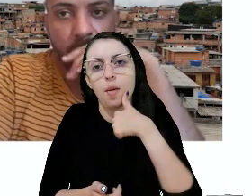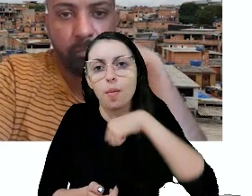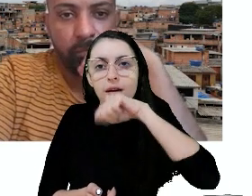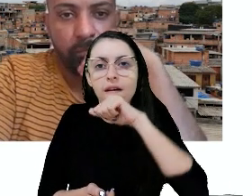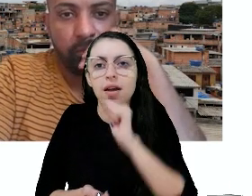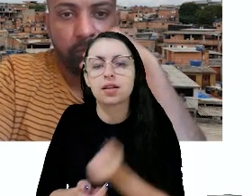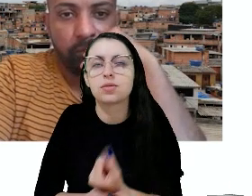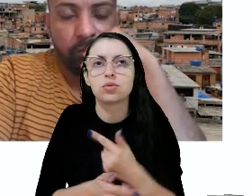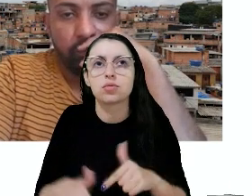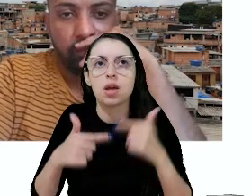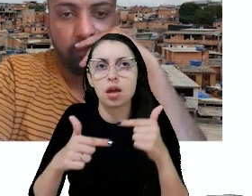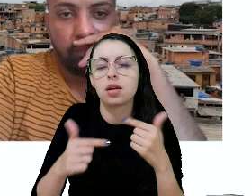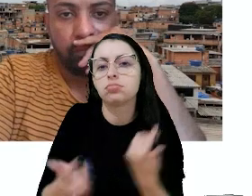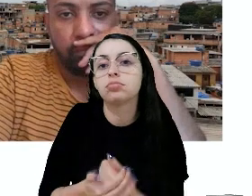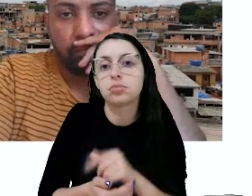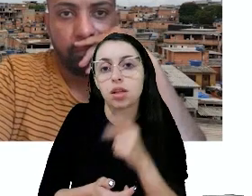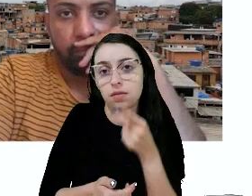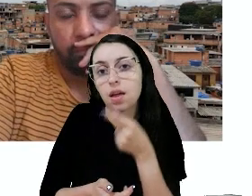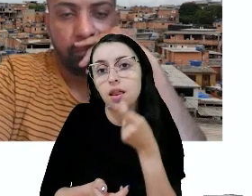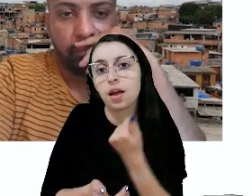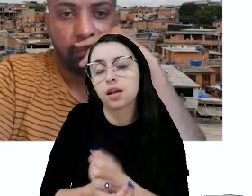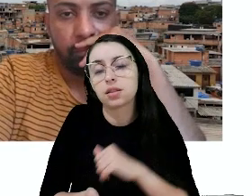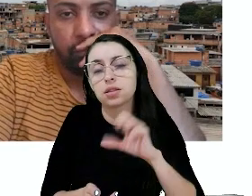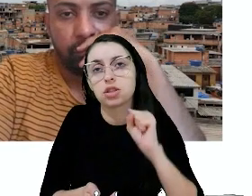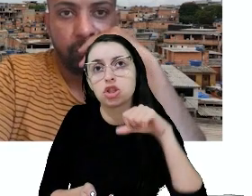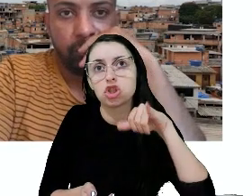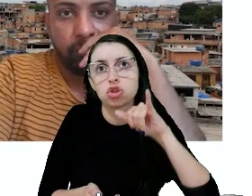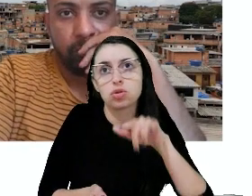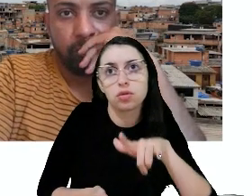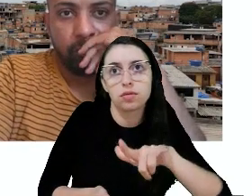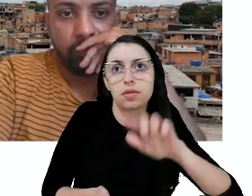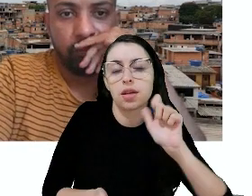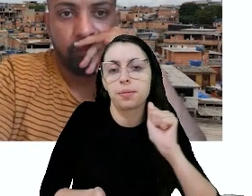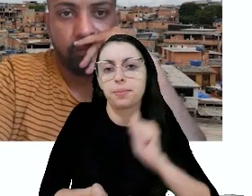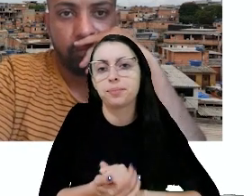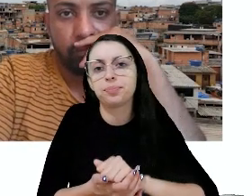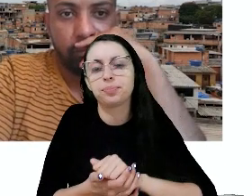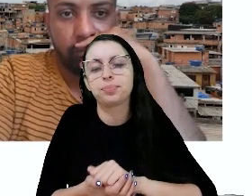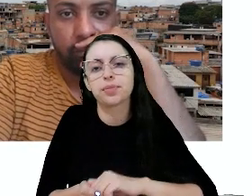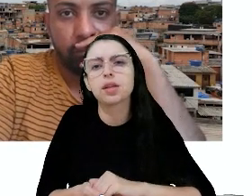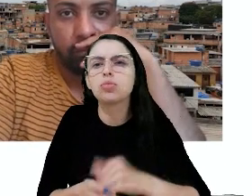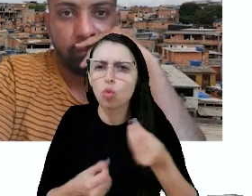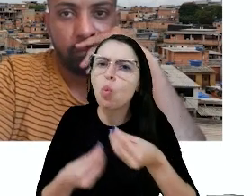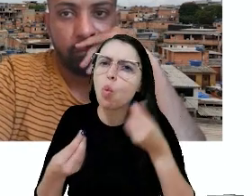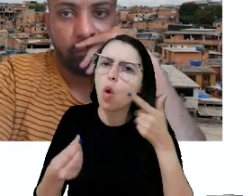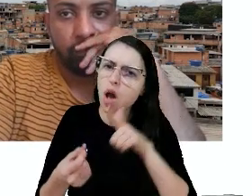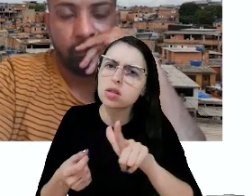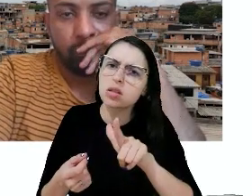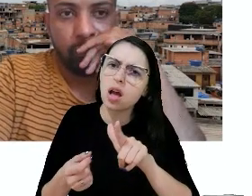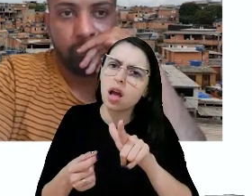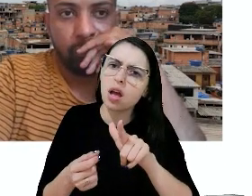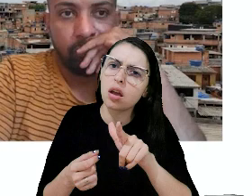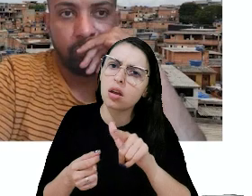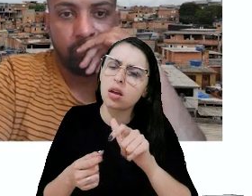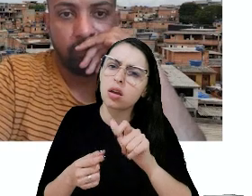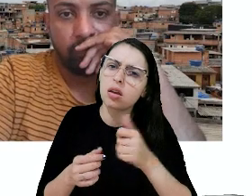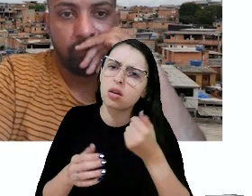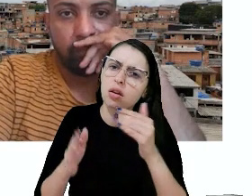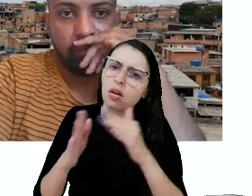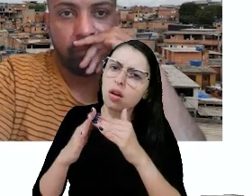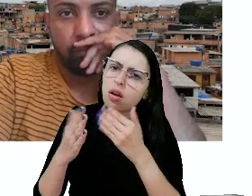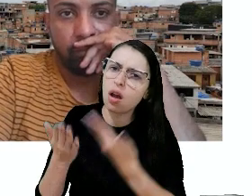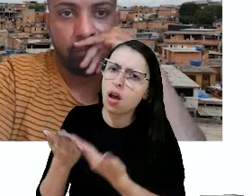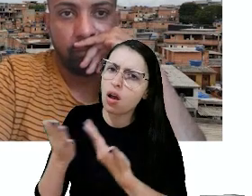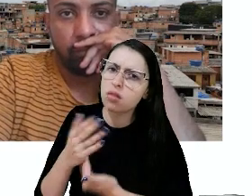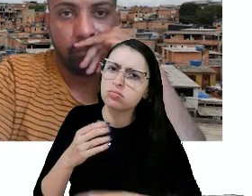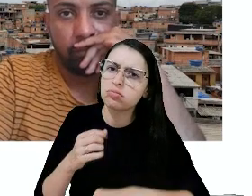se manifestar no Conselho Tutelar, como bem colocou a doutora Silvia. Elas estão conseguindo lidar com aulas online, gente, não tem... Trazendo para a